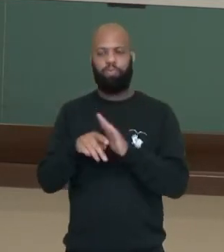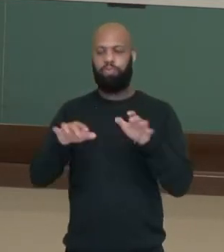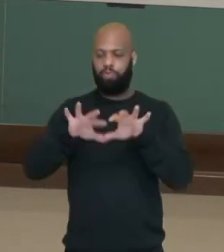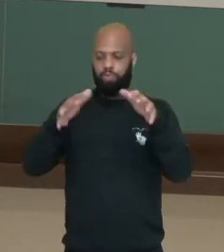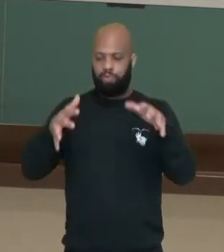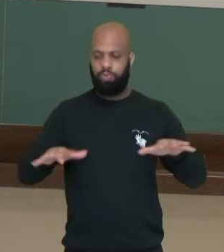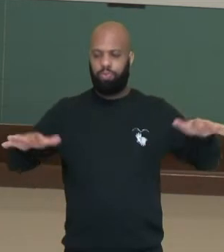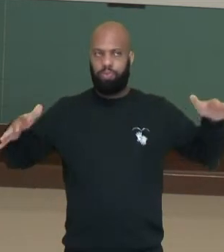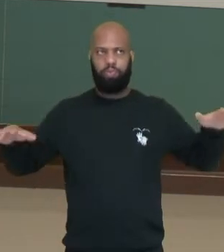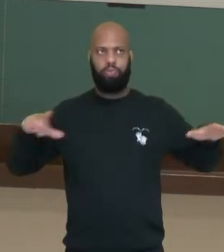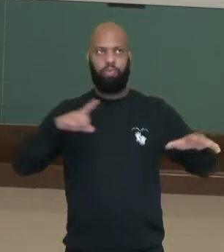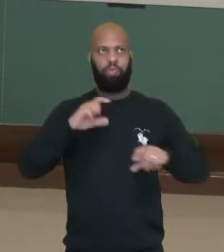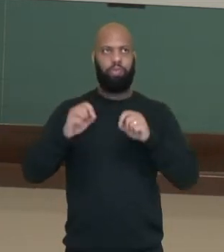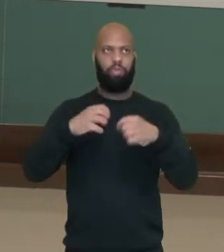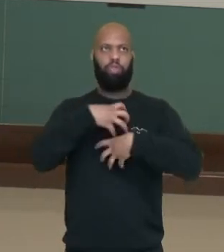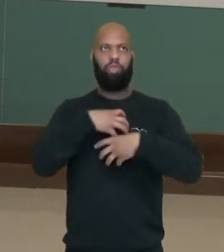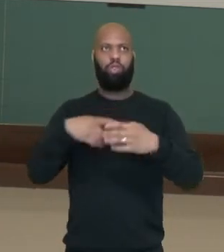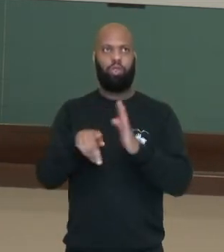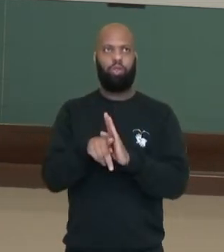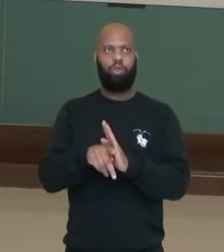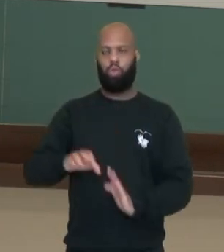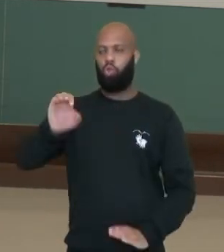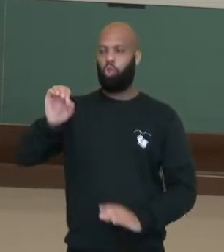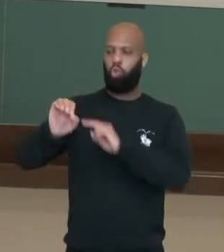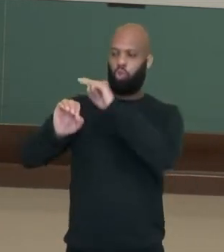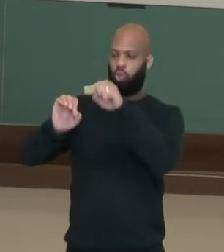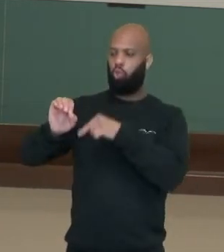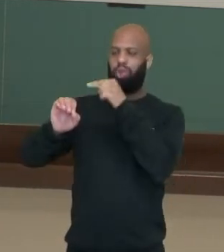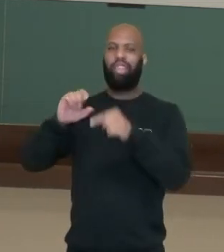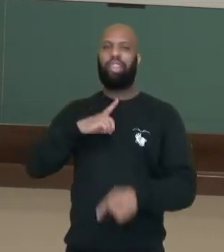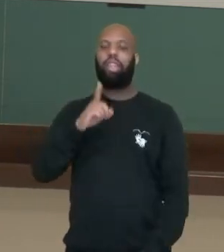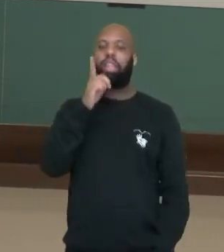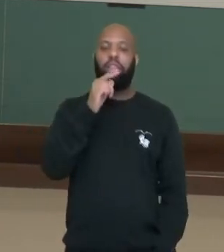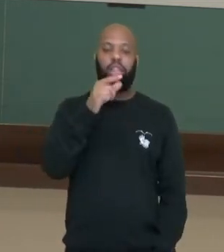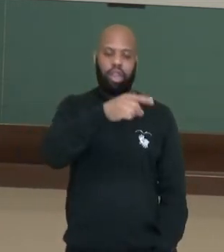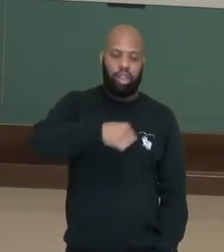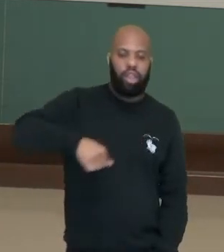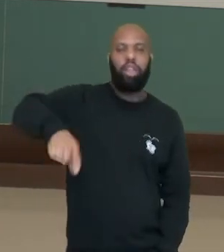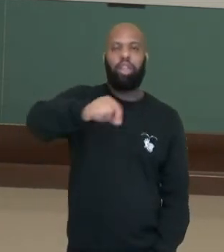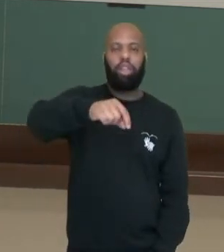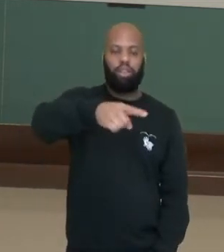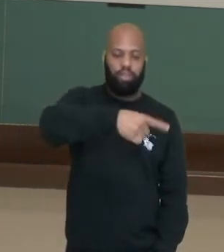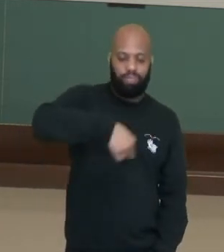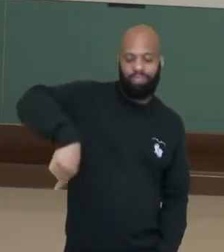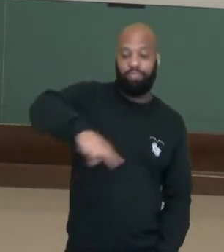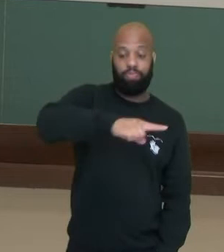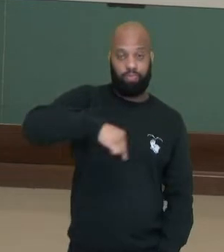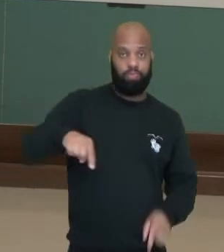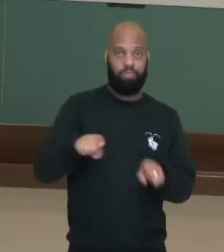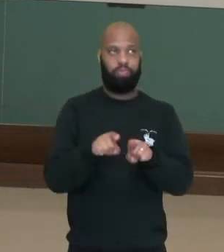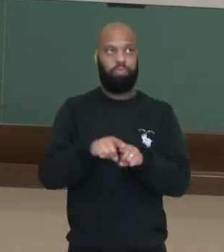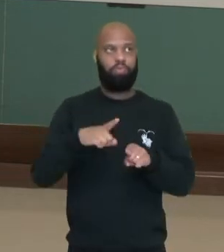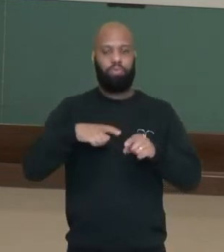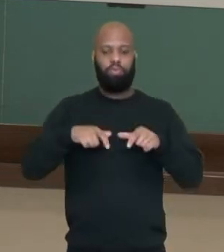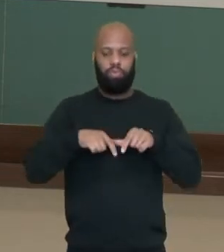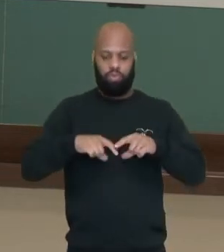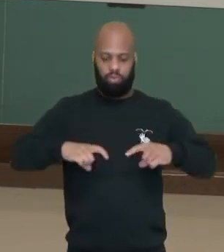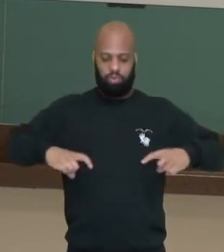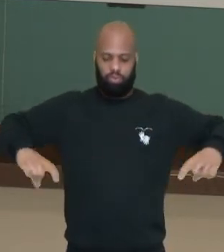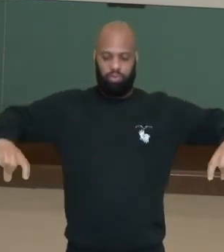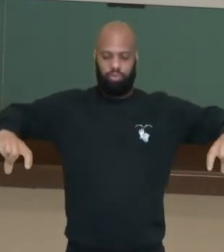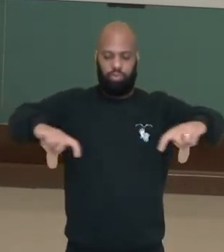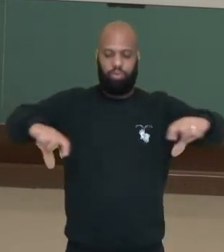de O, geralmente com um lago de água salgada no meio, né, uma estreita faixa de areia no